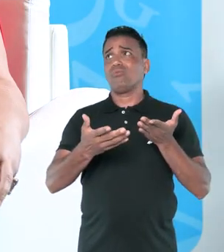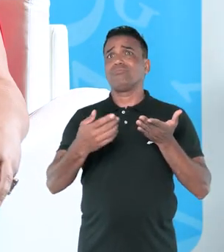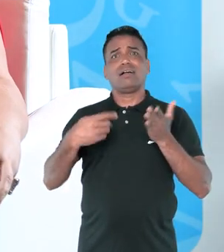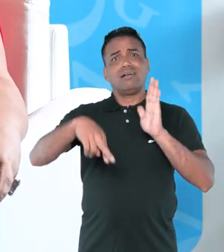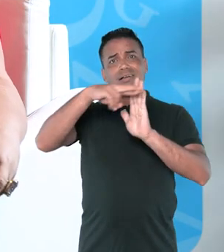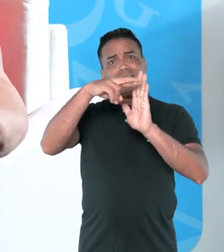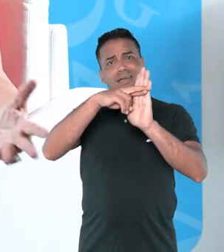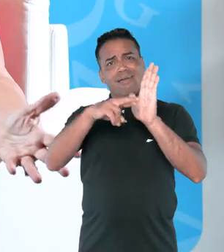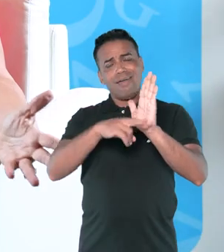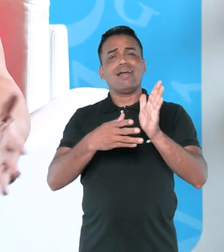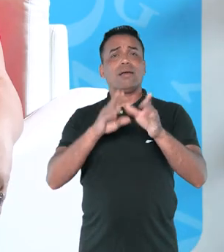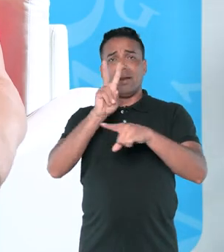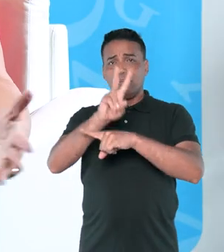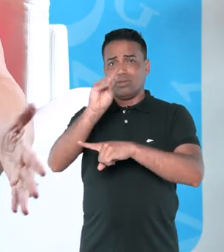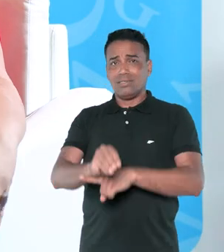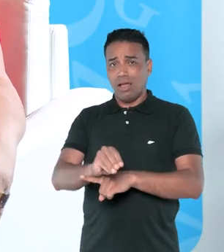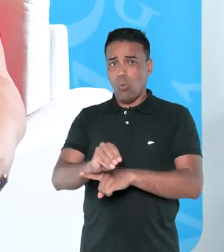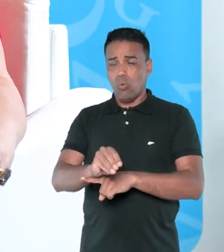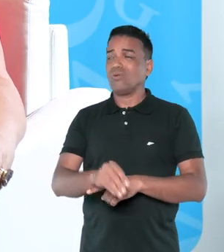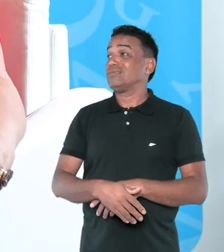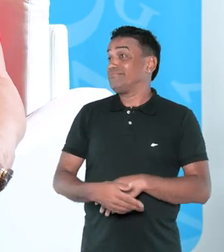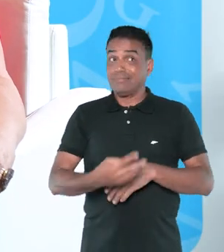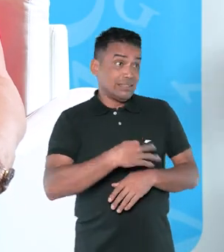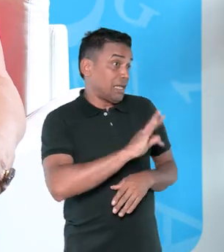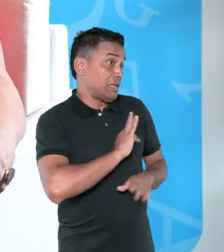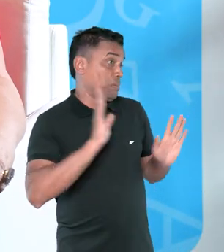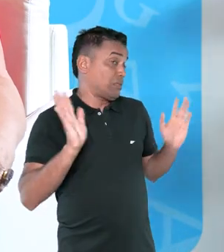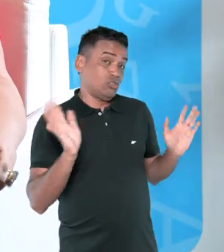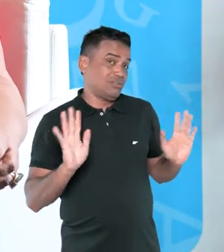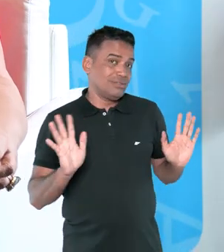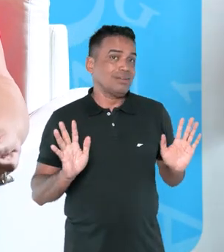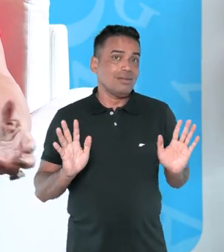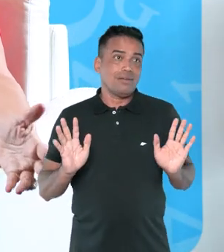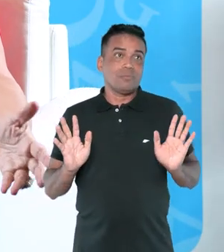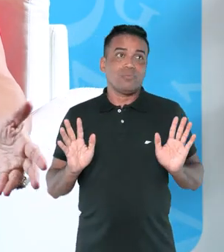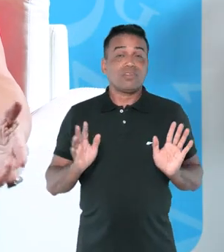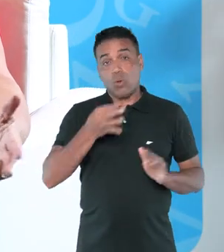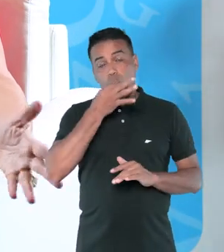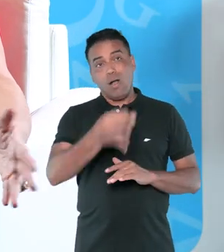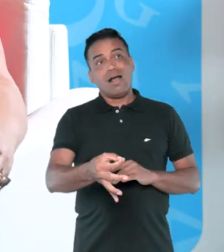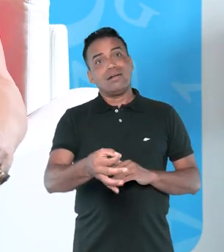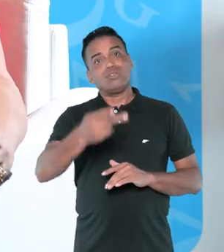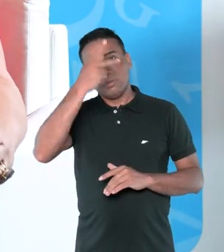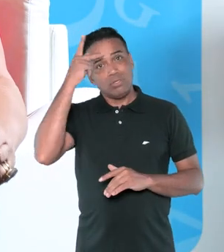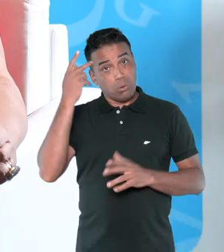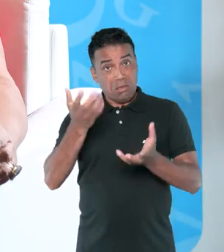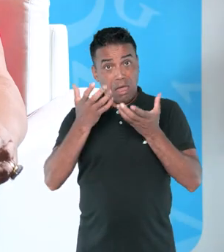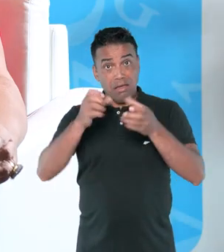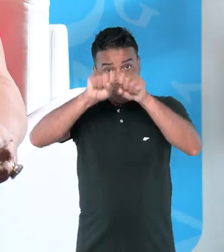proteção desses bens? Tecnicamente não, mas eu acho uma tristeza. Eu acho uma tristeza que alguém queira